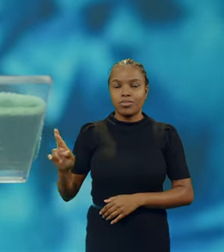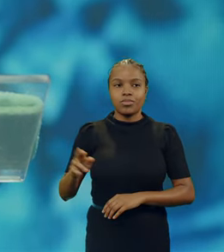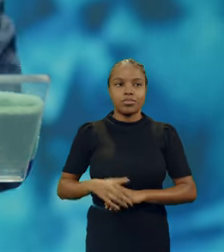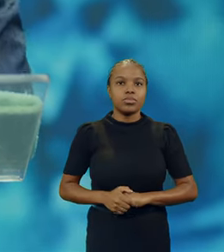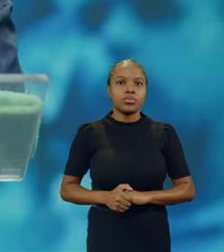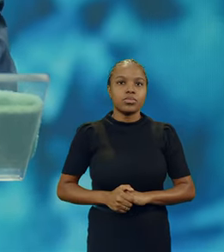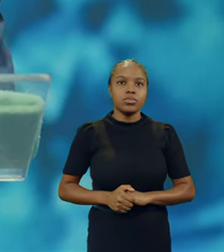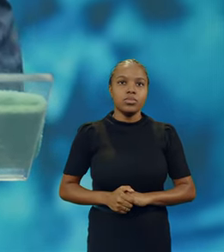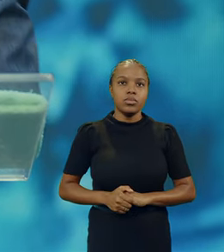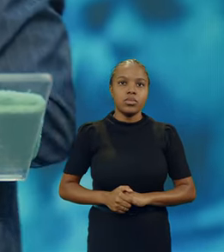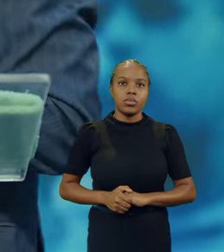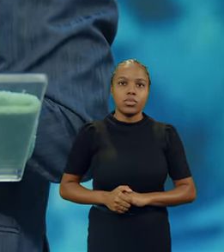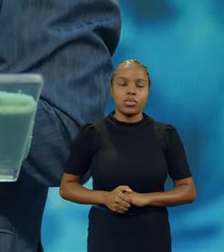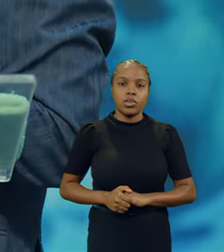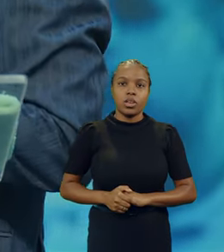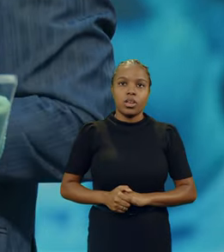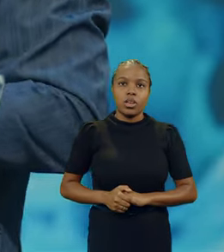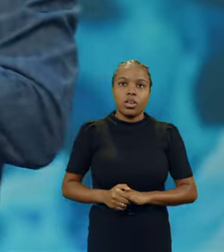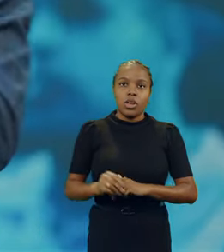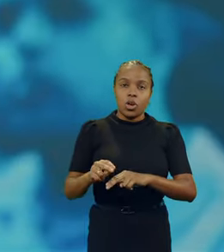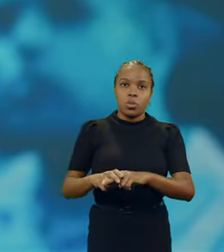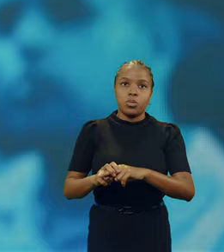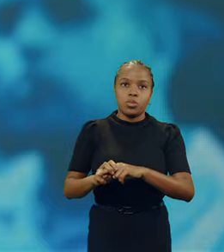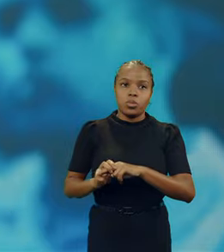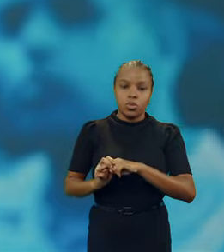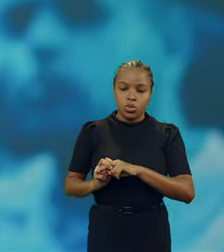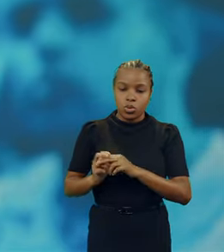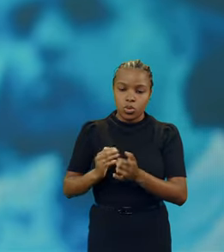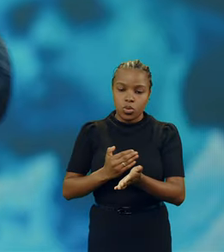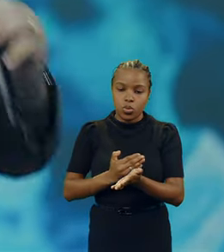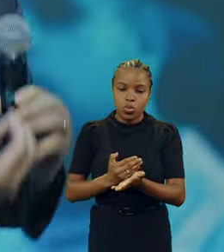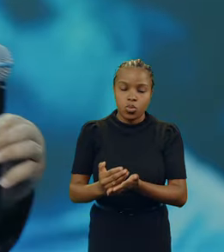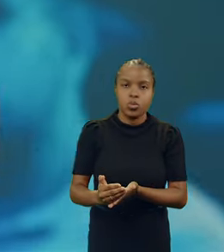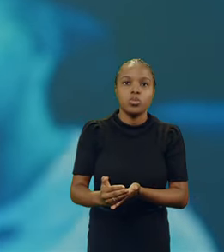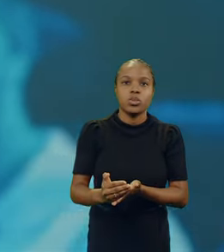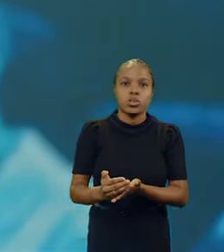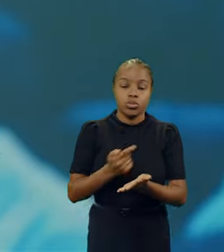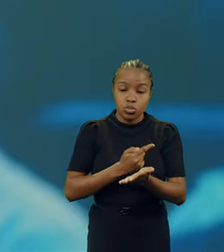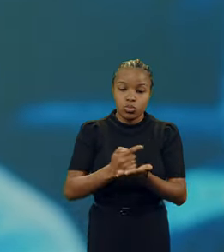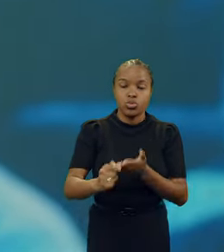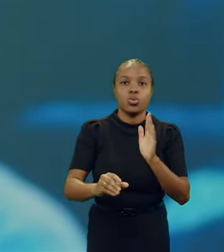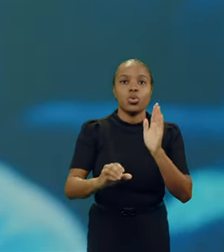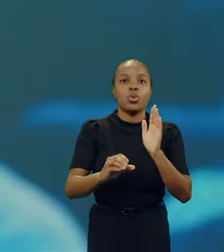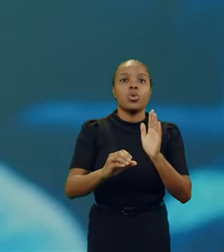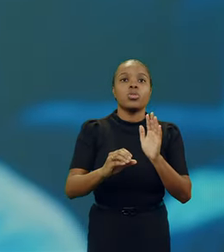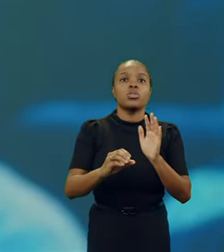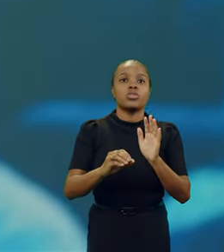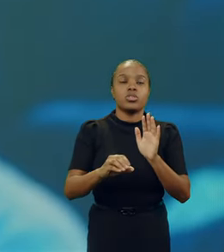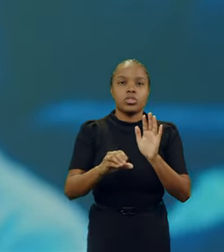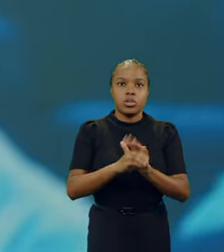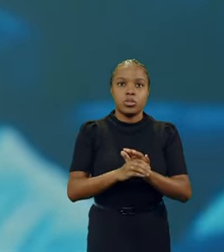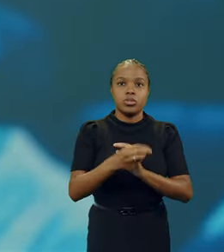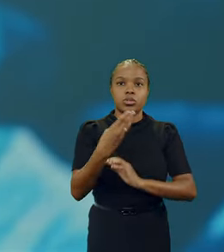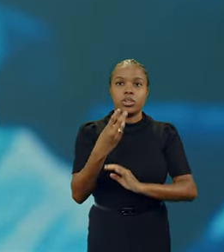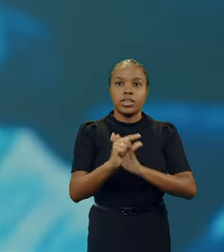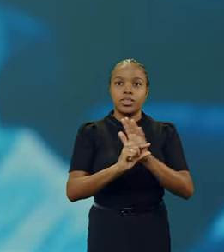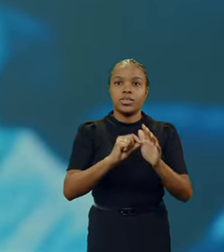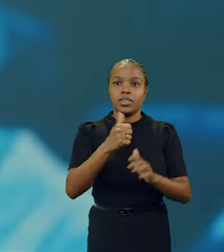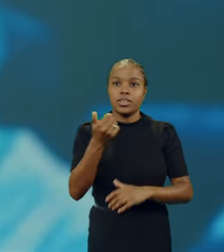Pois o curso da semente de Gênesis 3:15 tinha de passar pelo ventre de